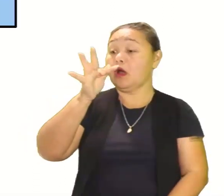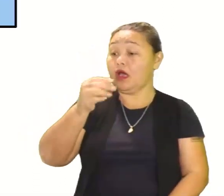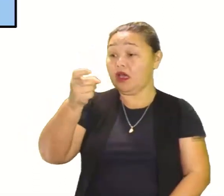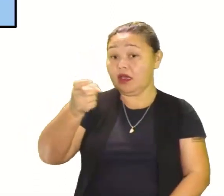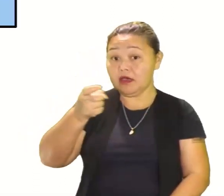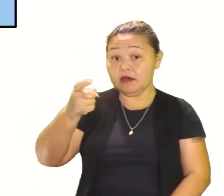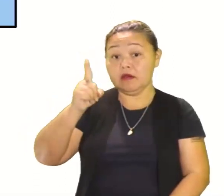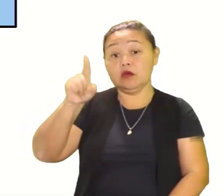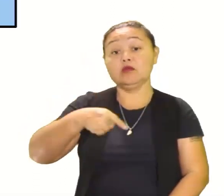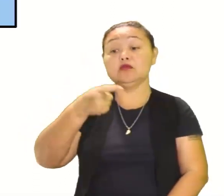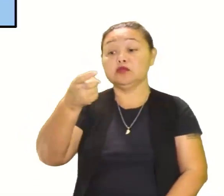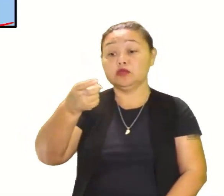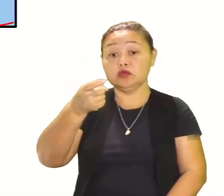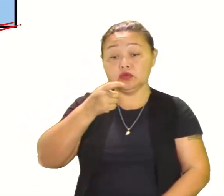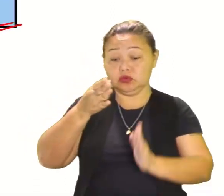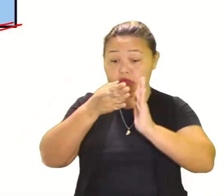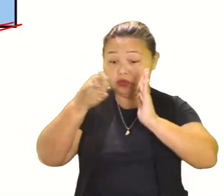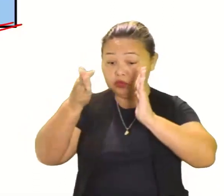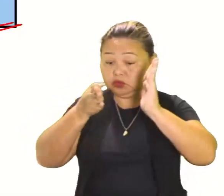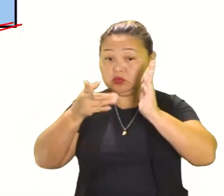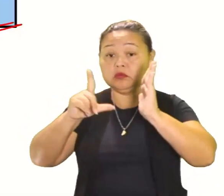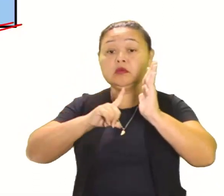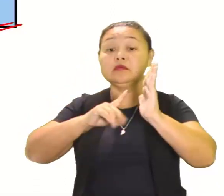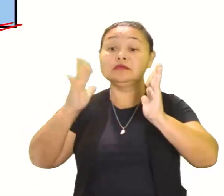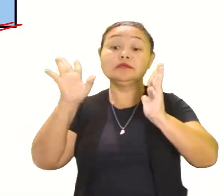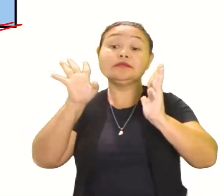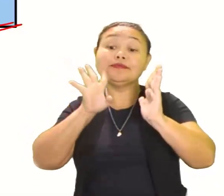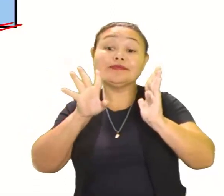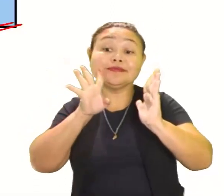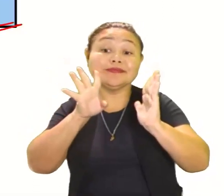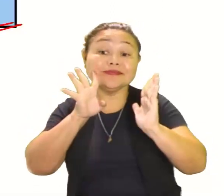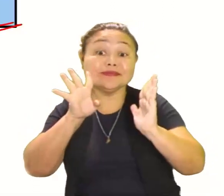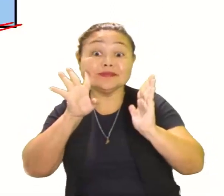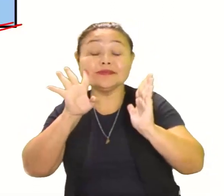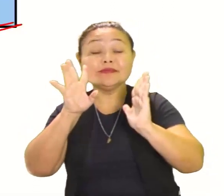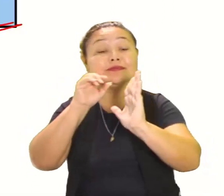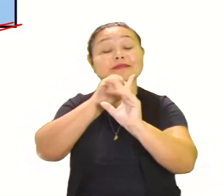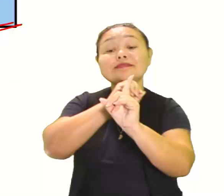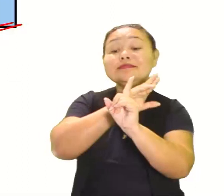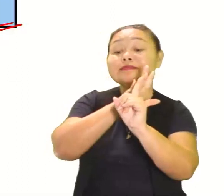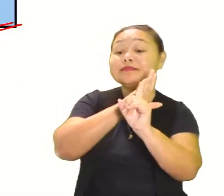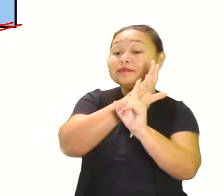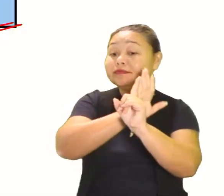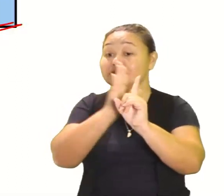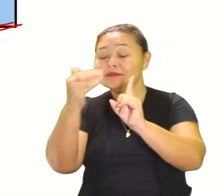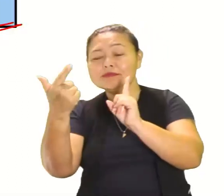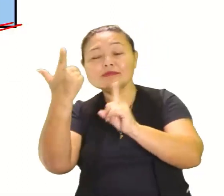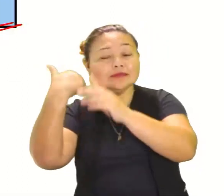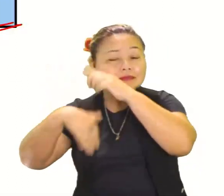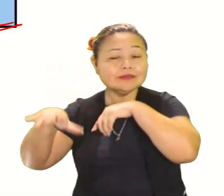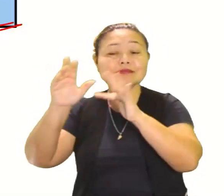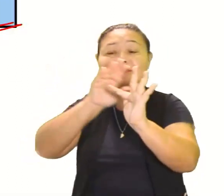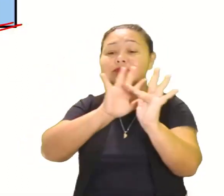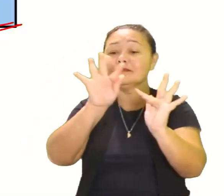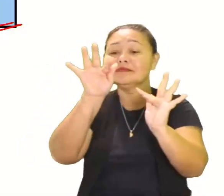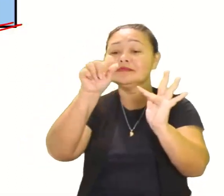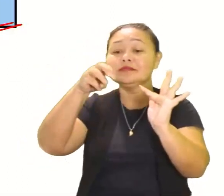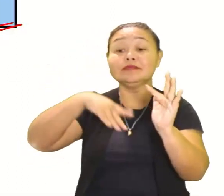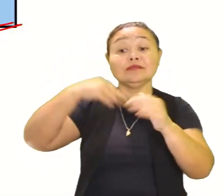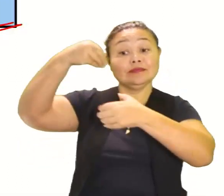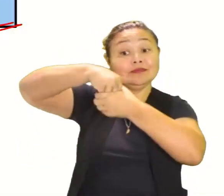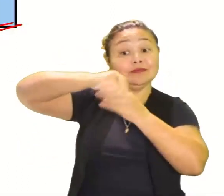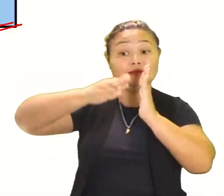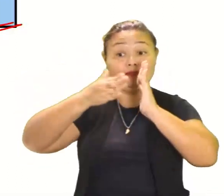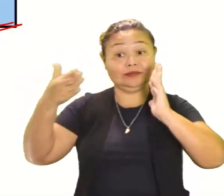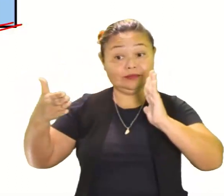y igual a módulo de x. Legal, né? É a identidade, a nossa identidade lá da função afim, só que agora